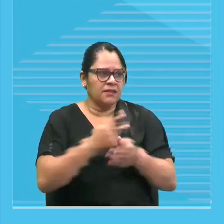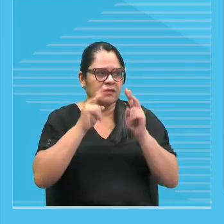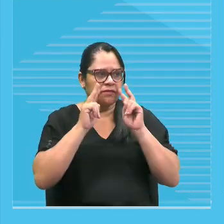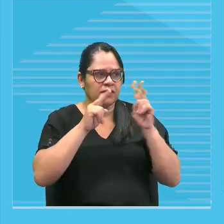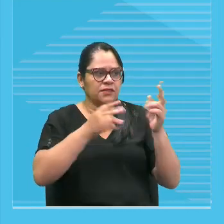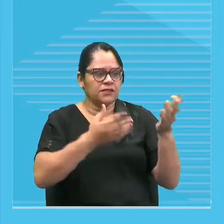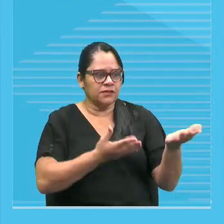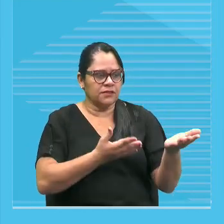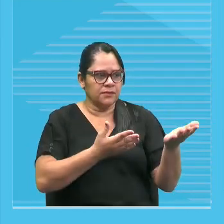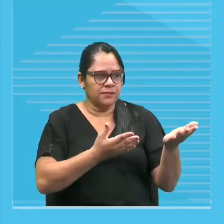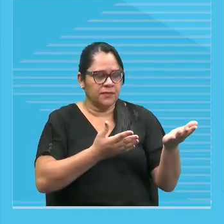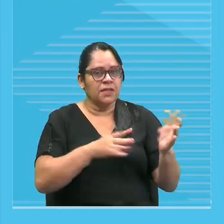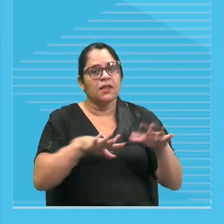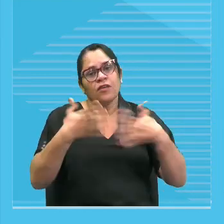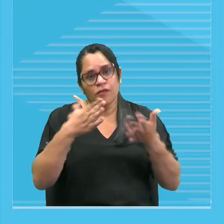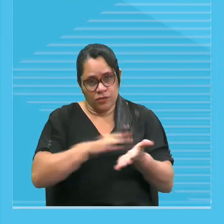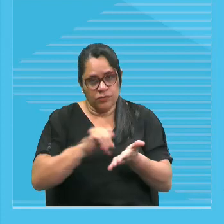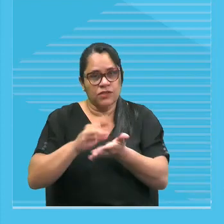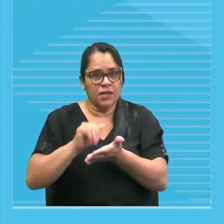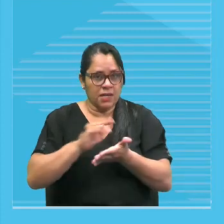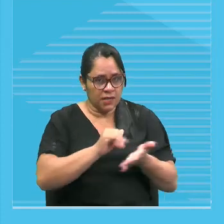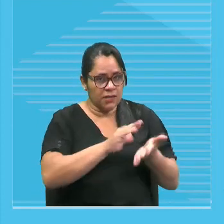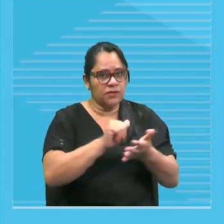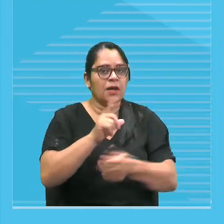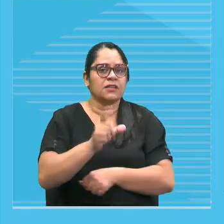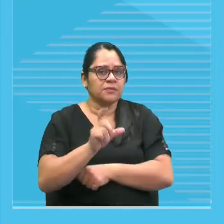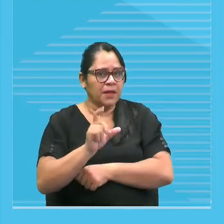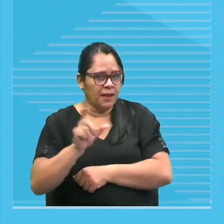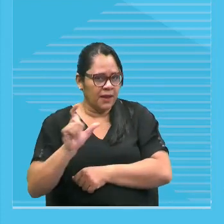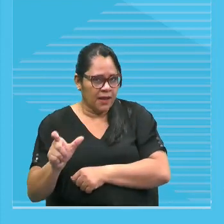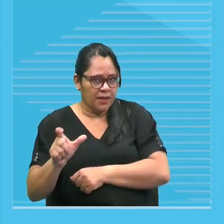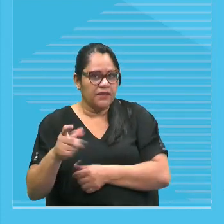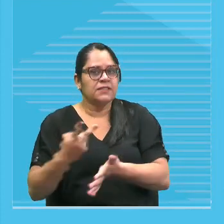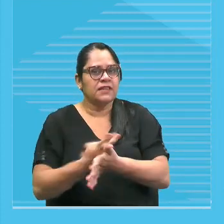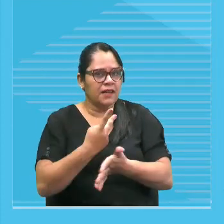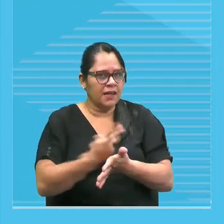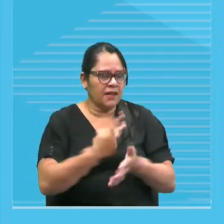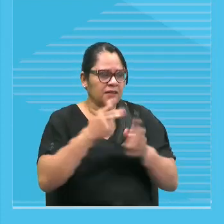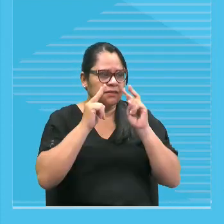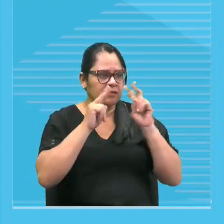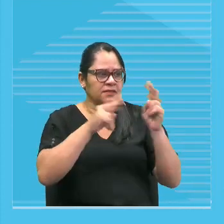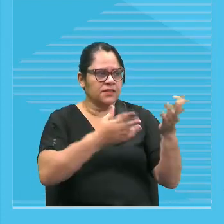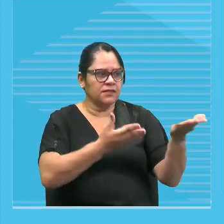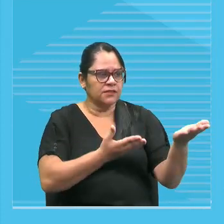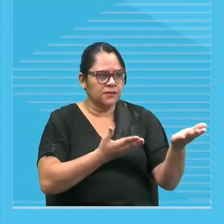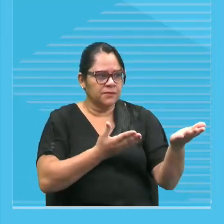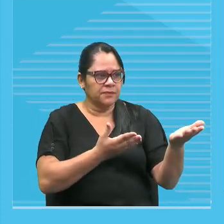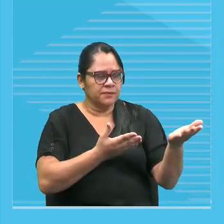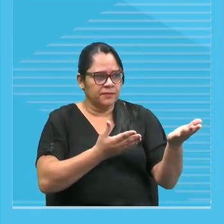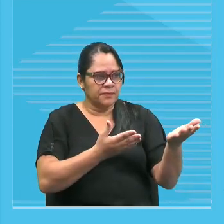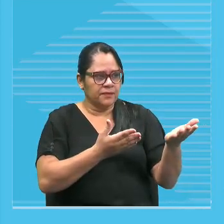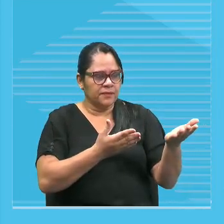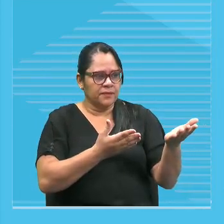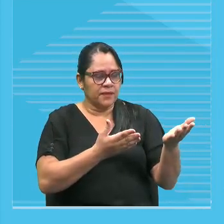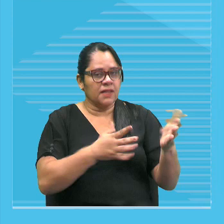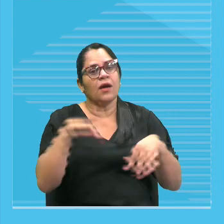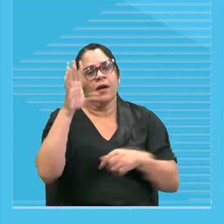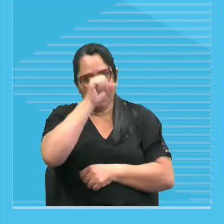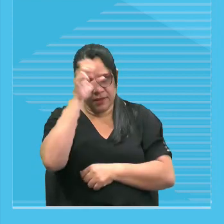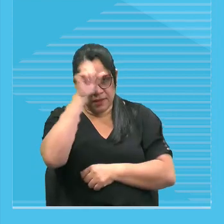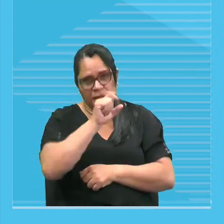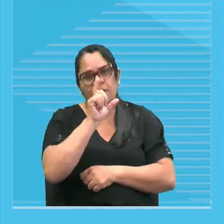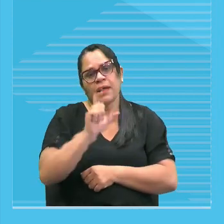eliminação vão eliminando a palavra que não vai servir bora ver lembra que a gente tá trabalhando falsa cognata